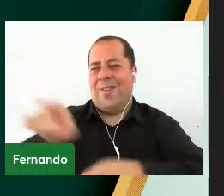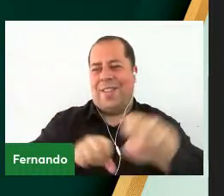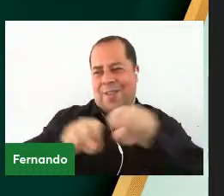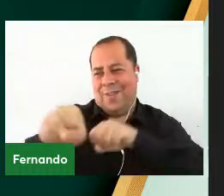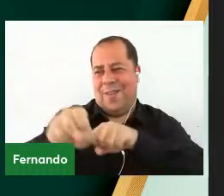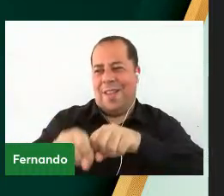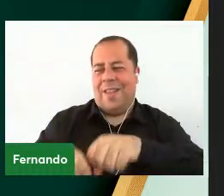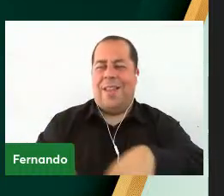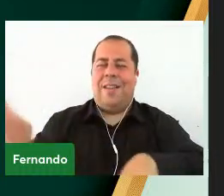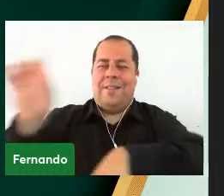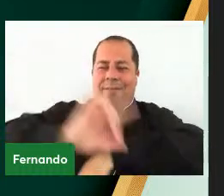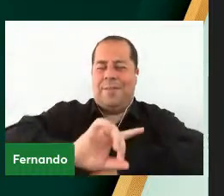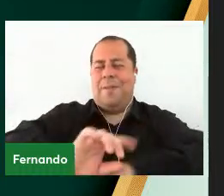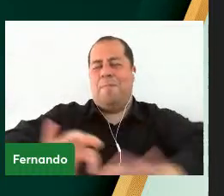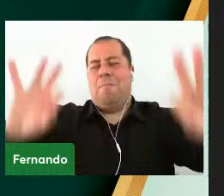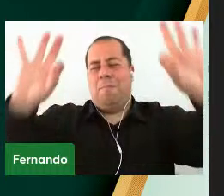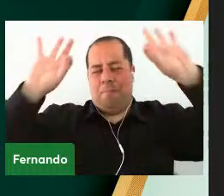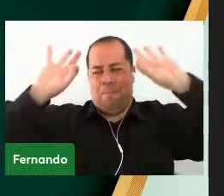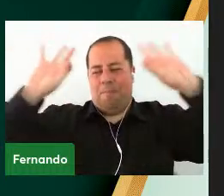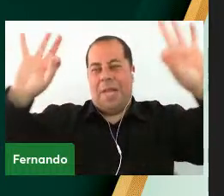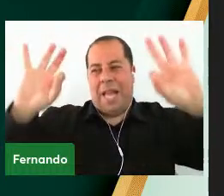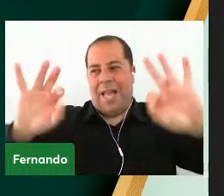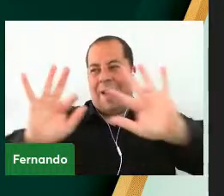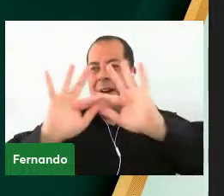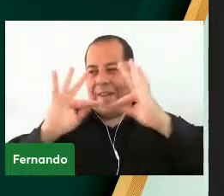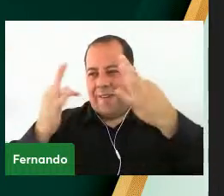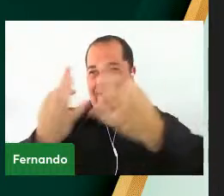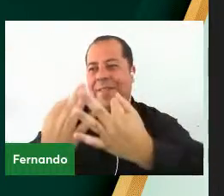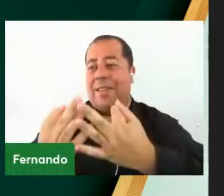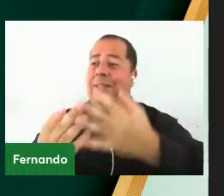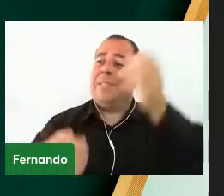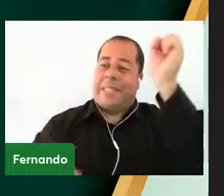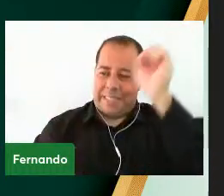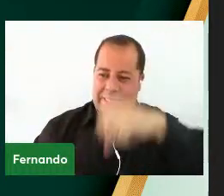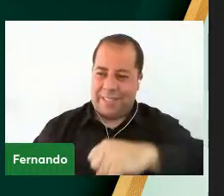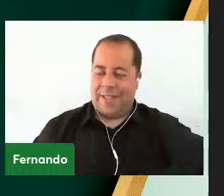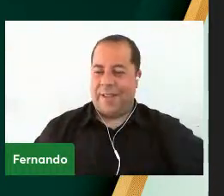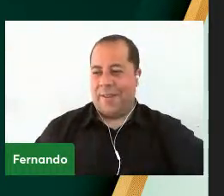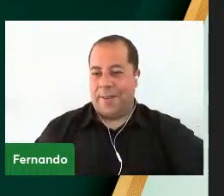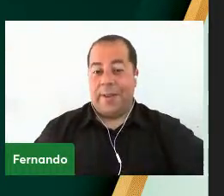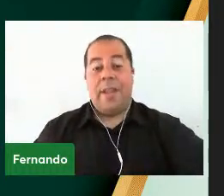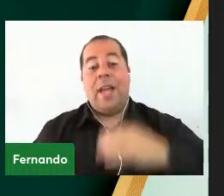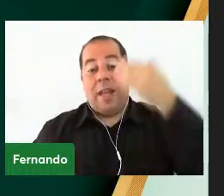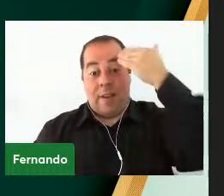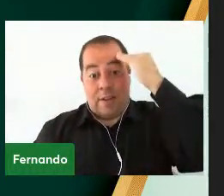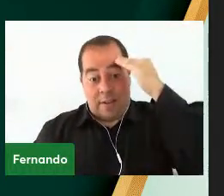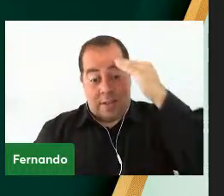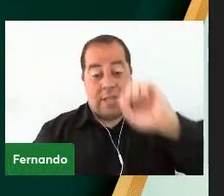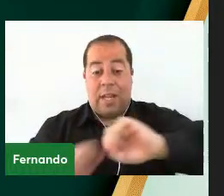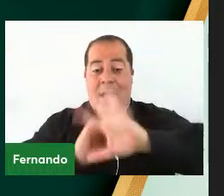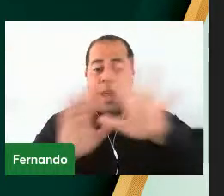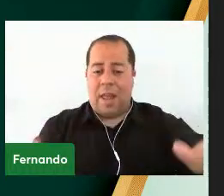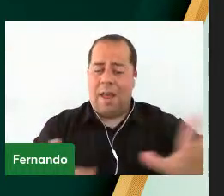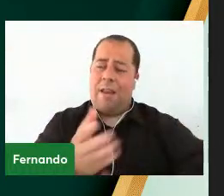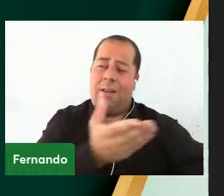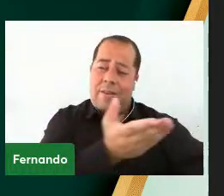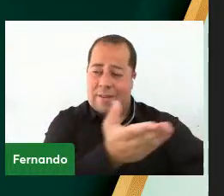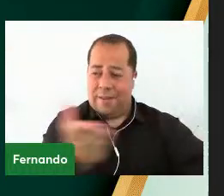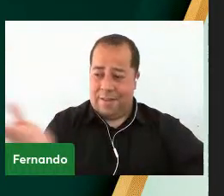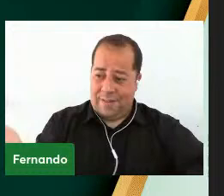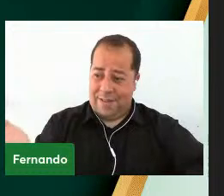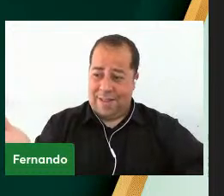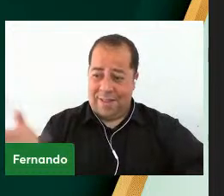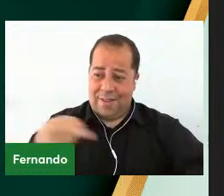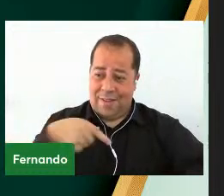muito especial para suas famílias. Sim, temos muito claro que cada um de vocês, na sua